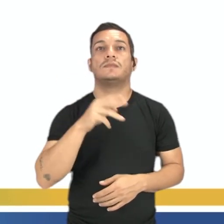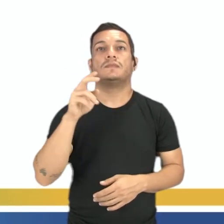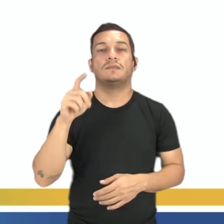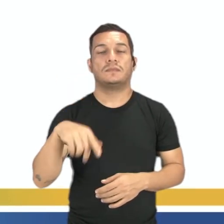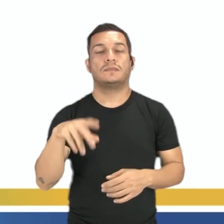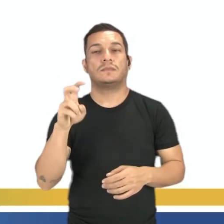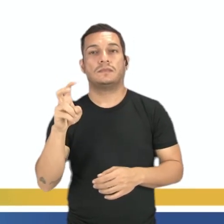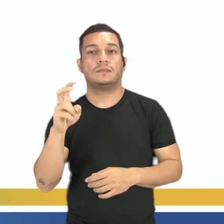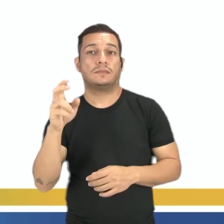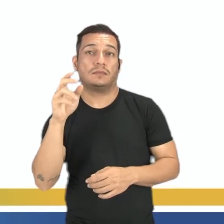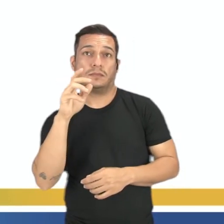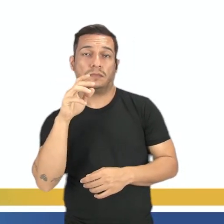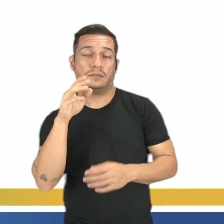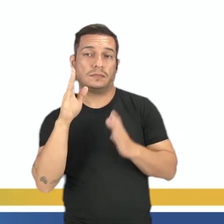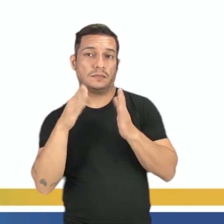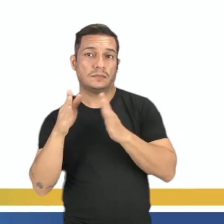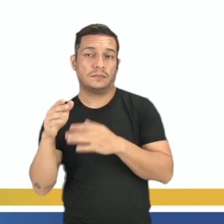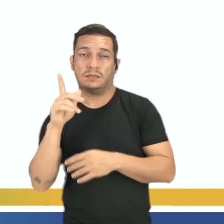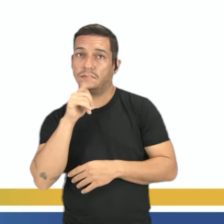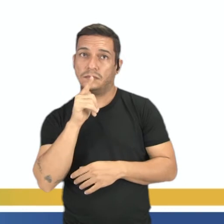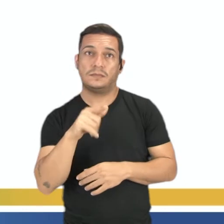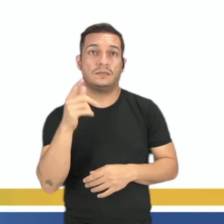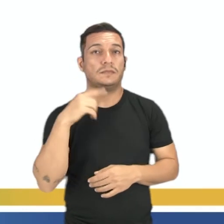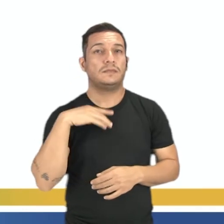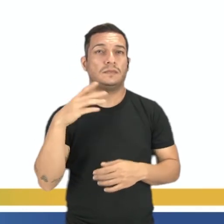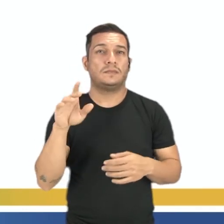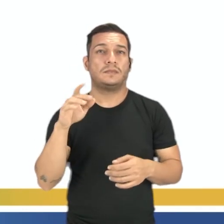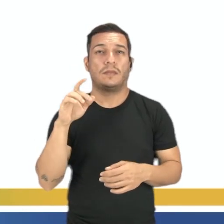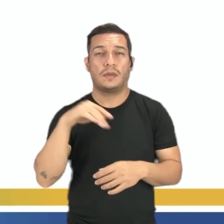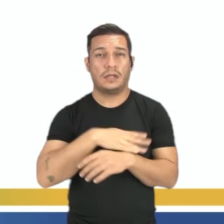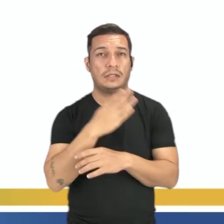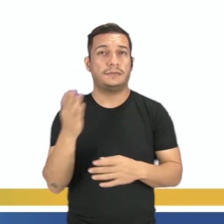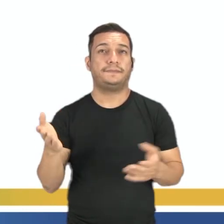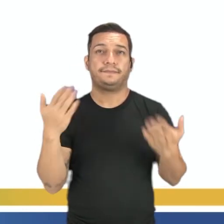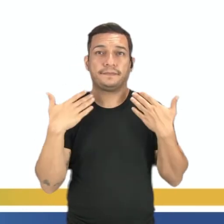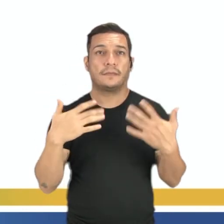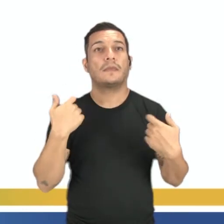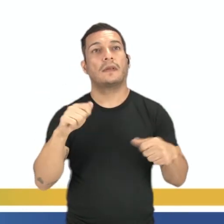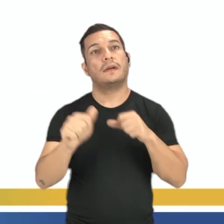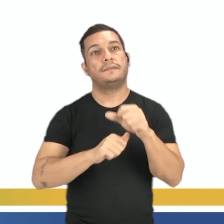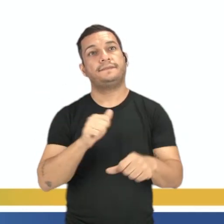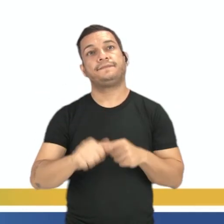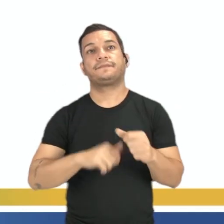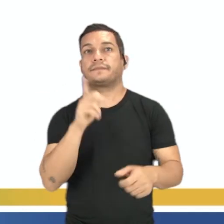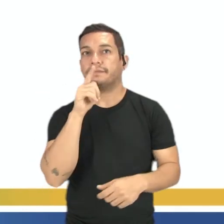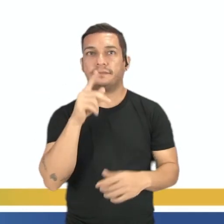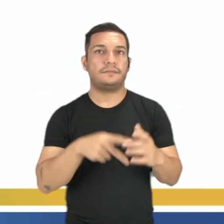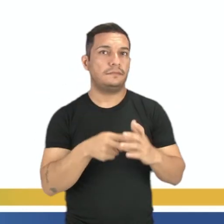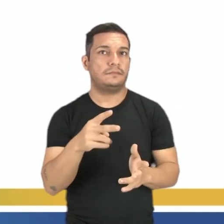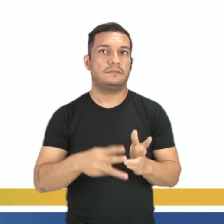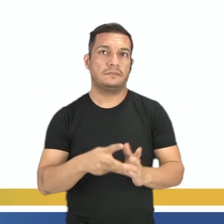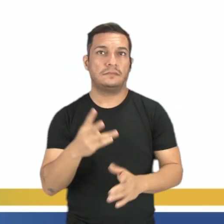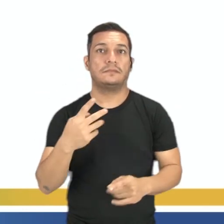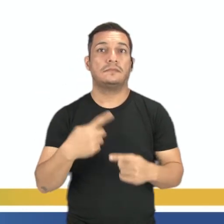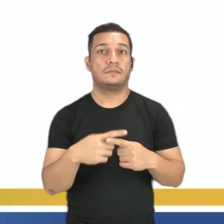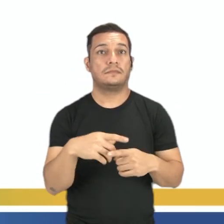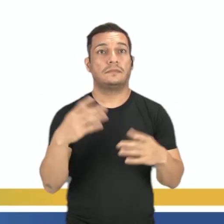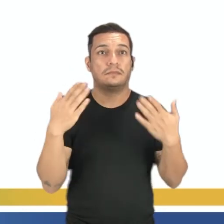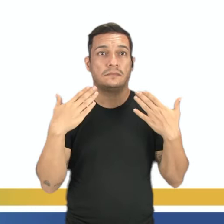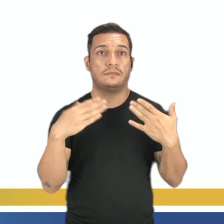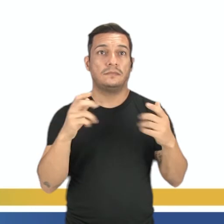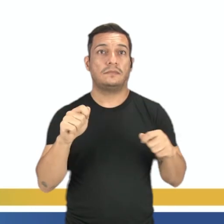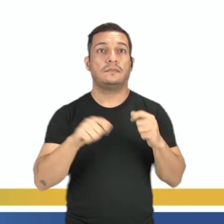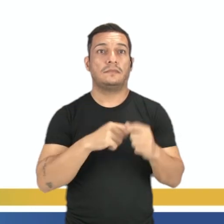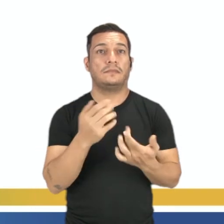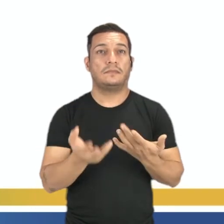partes de água. Além disso, em dias quentes, precisa trocar a água de 2 a 3 vezes, pois com calor ela